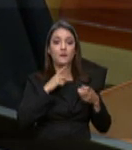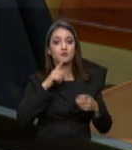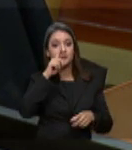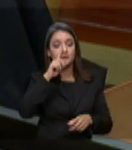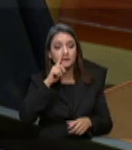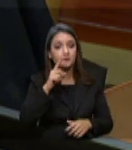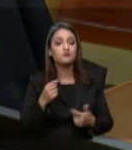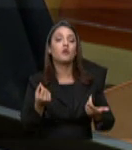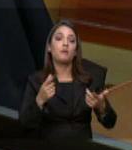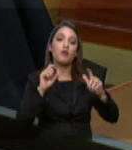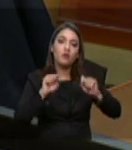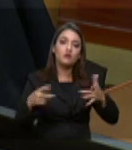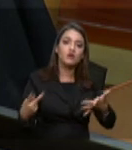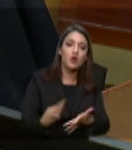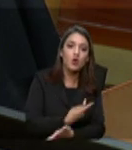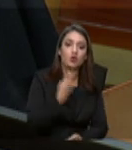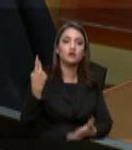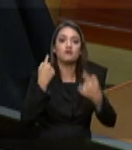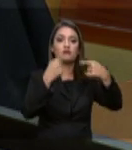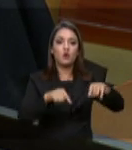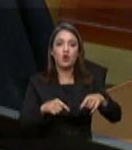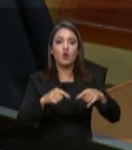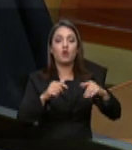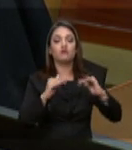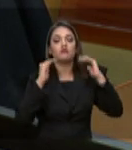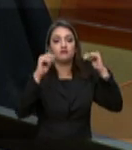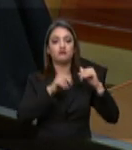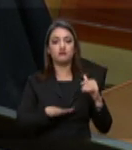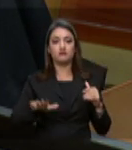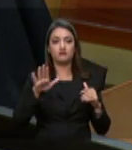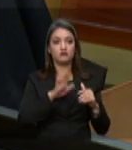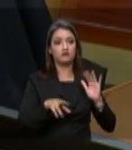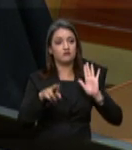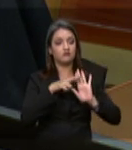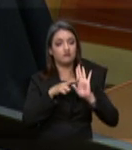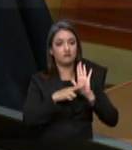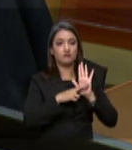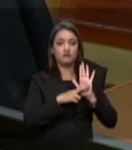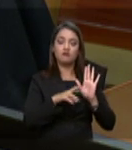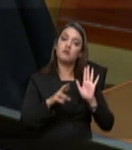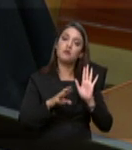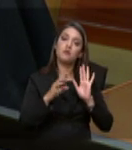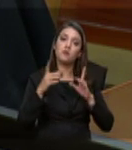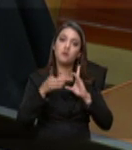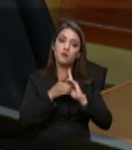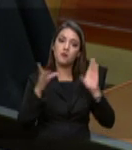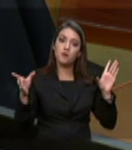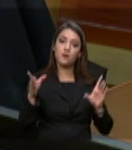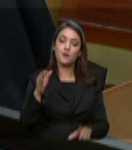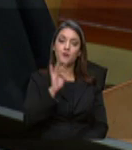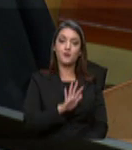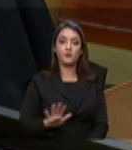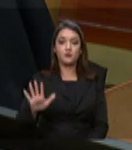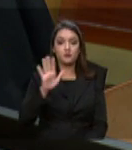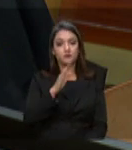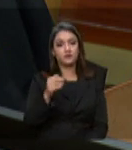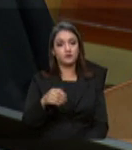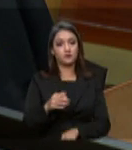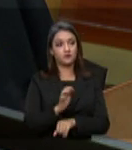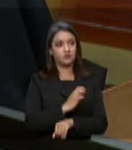ou potencial integridade territorial EA soberania Nacional o regime representativo democrático a Federação ou ao estado de